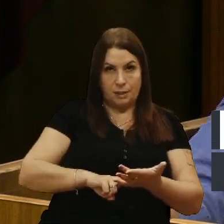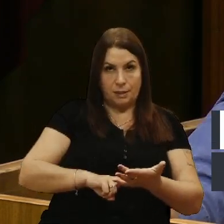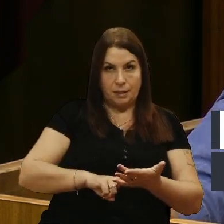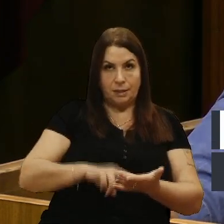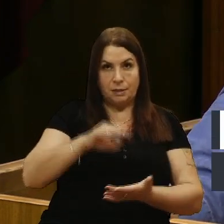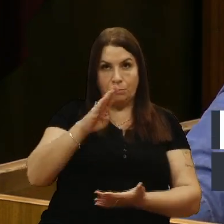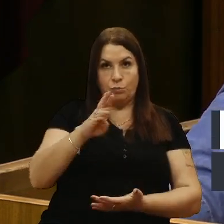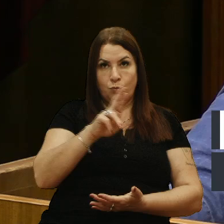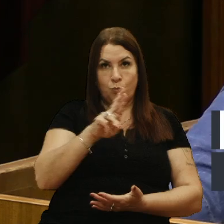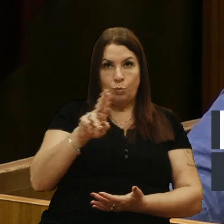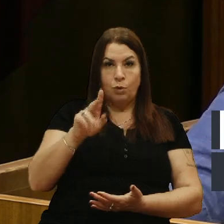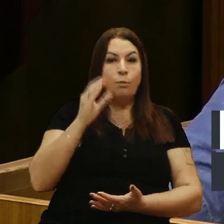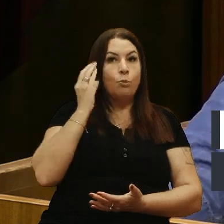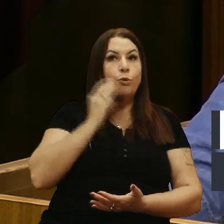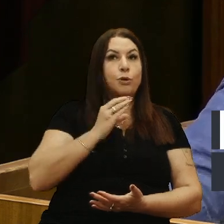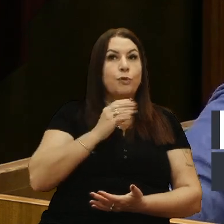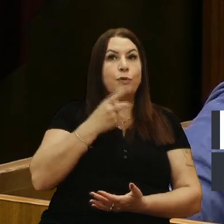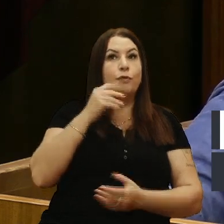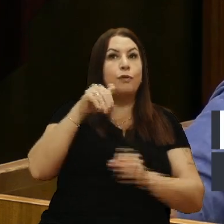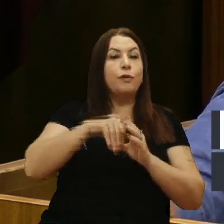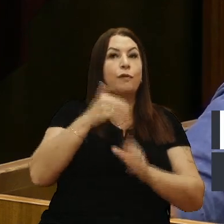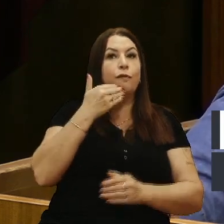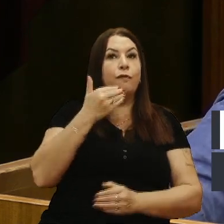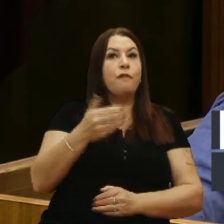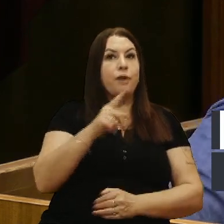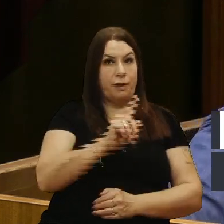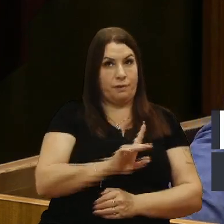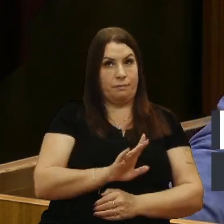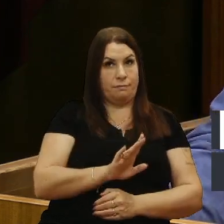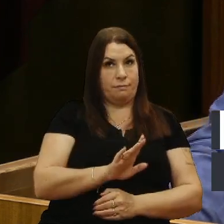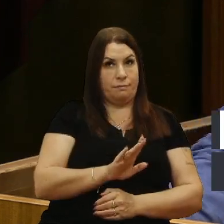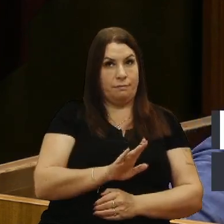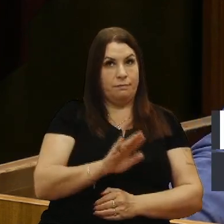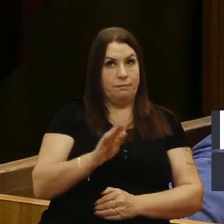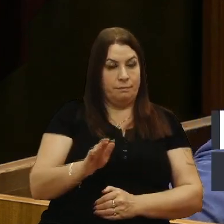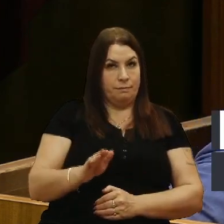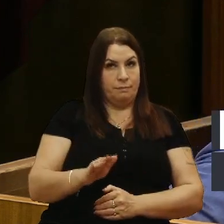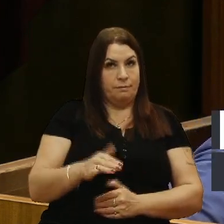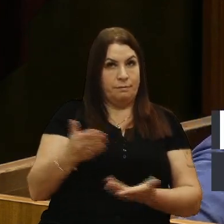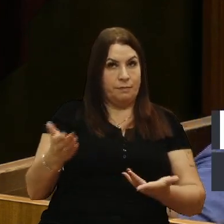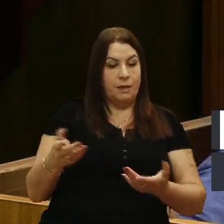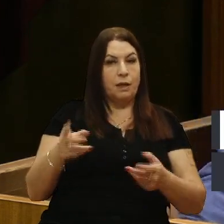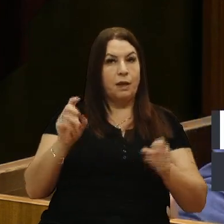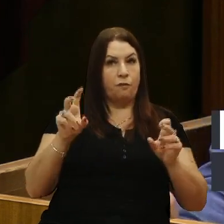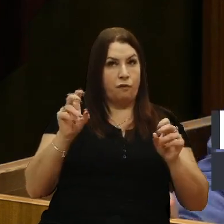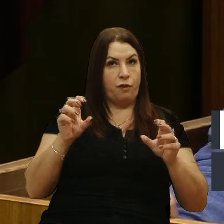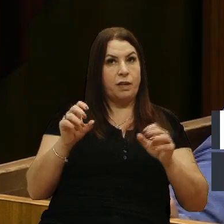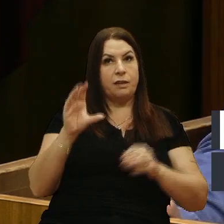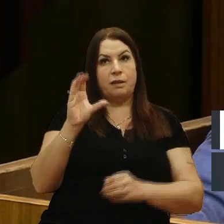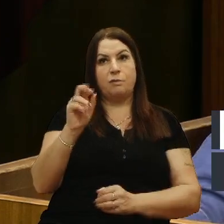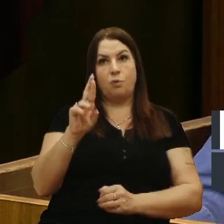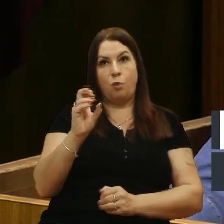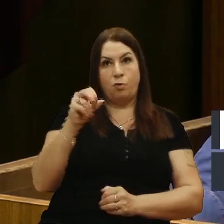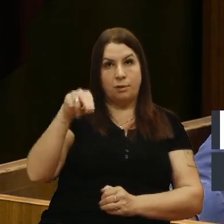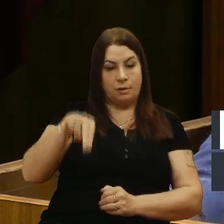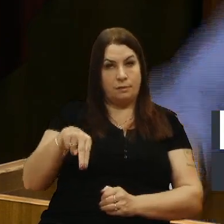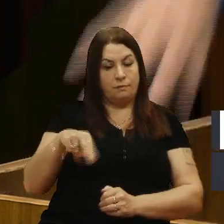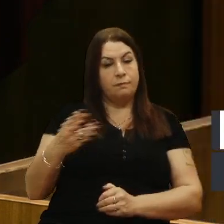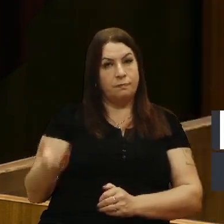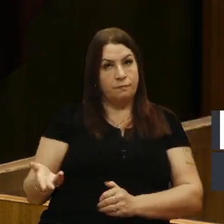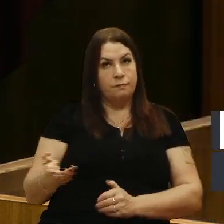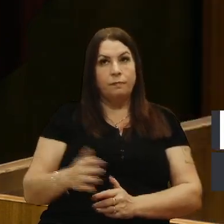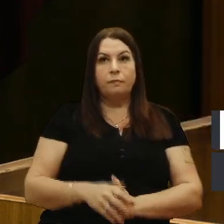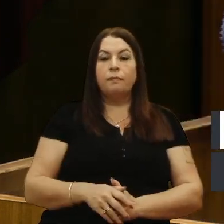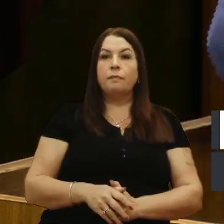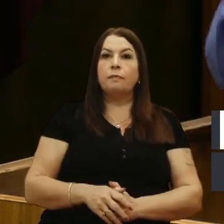deputado Búrigo votaram favoráveis à privatização da Corsã,